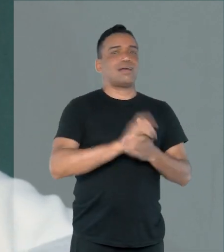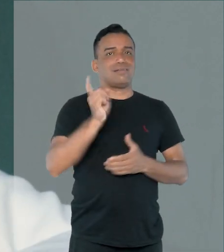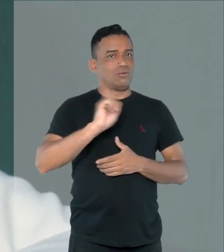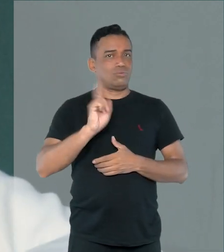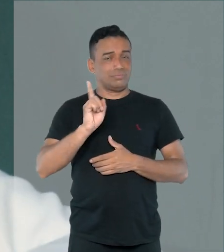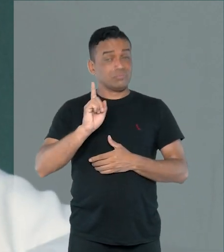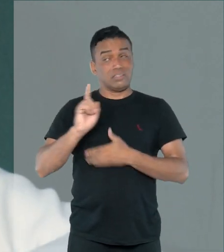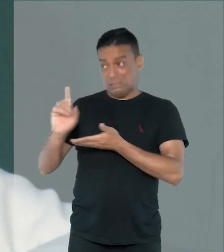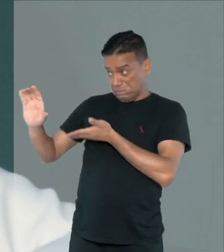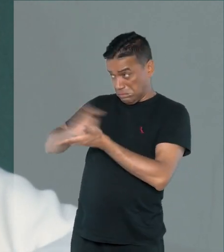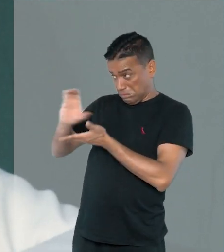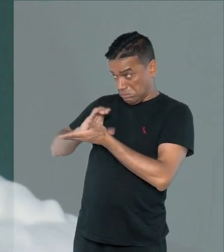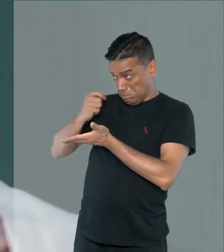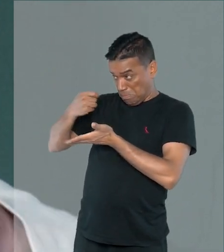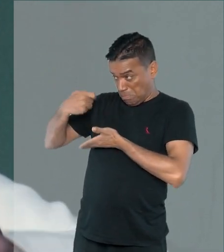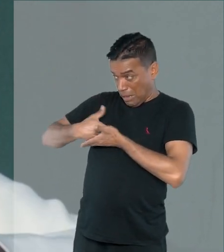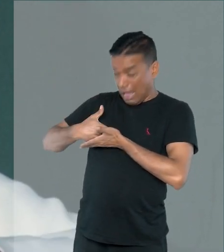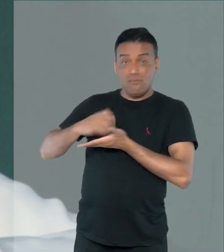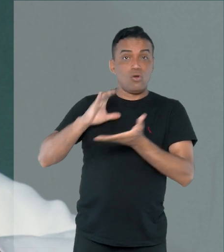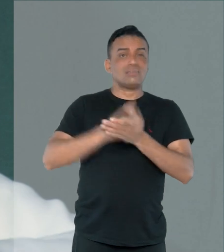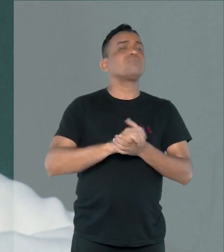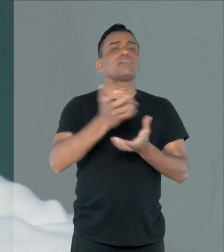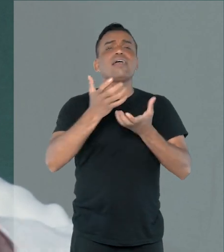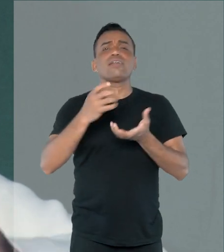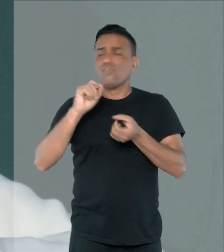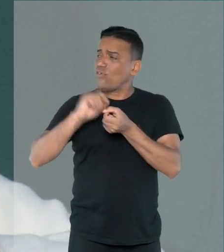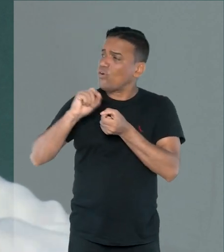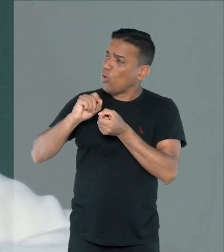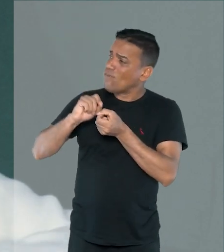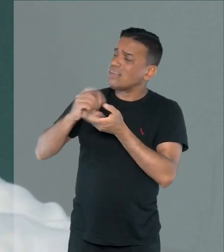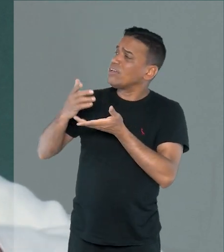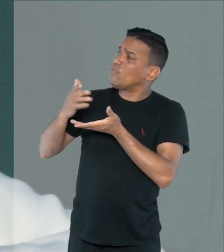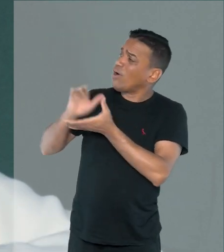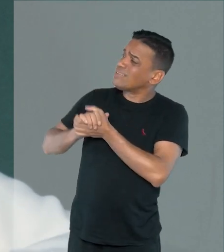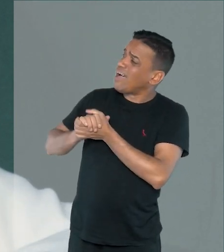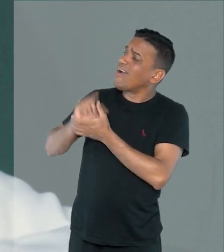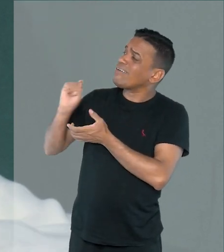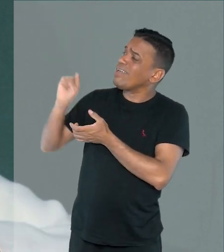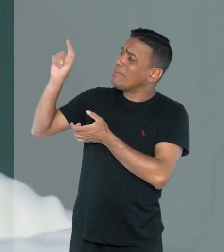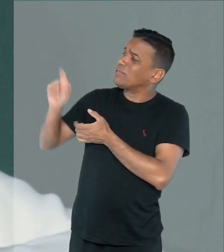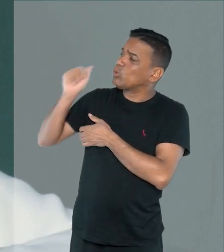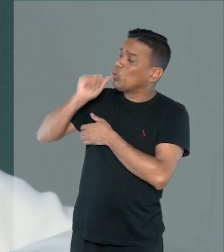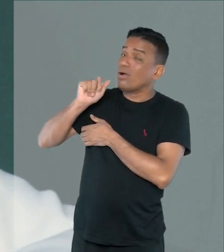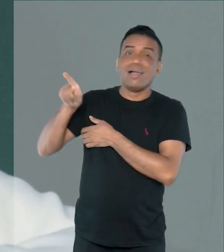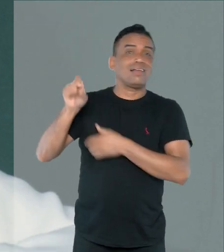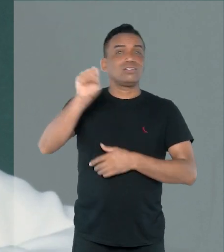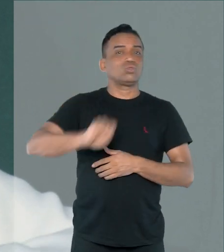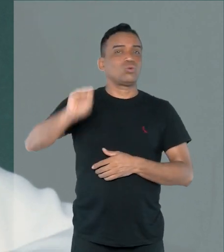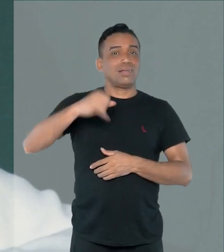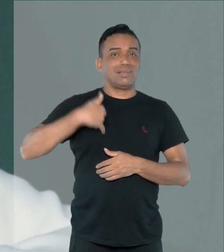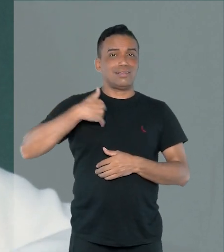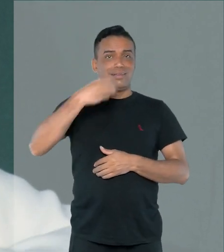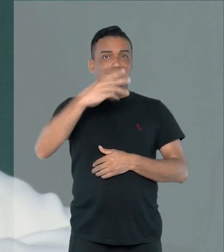mesada, sem dinheiro, não faço nada. Você quer que eu me case com quem? Vai me arranjar quem? Aí arranjam essa prima, que era uma solteirona de 30